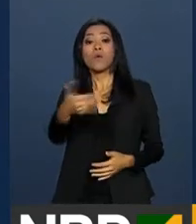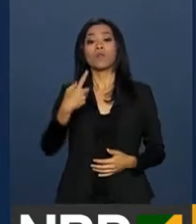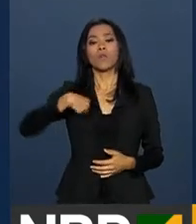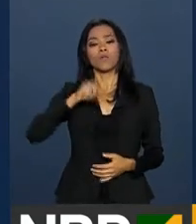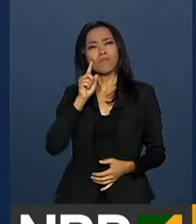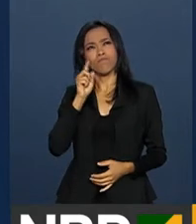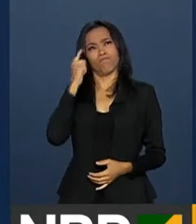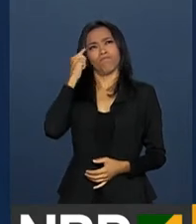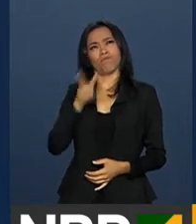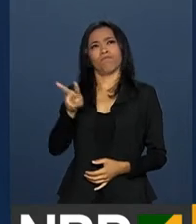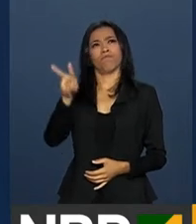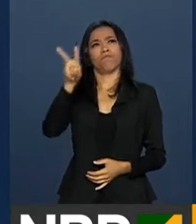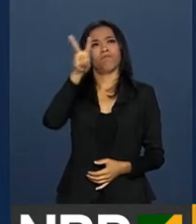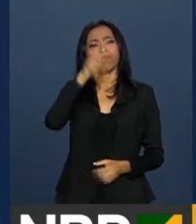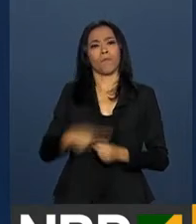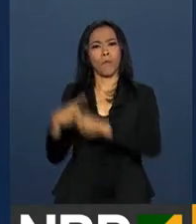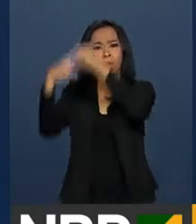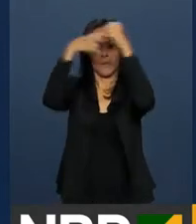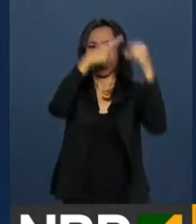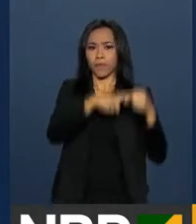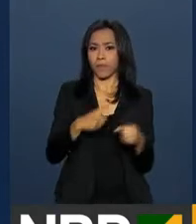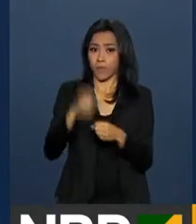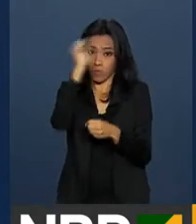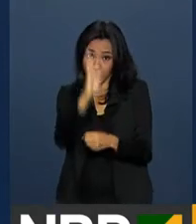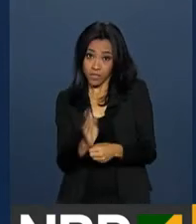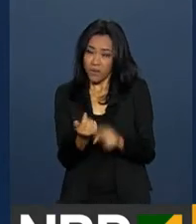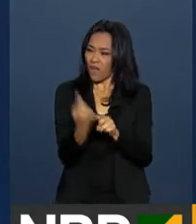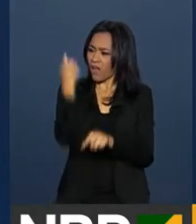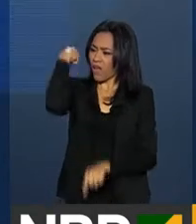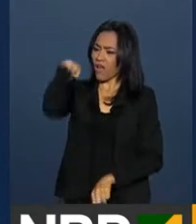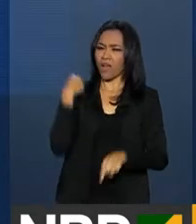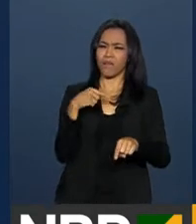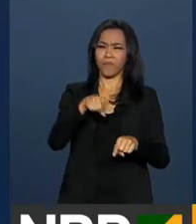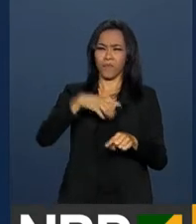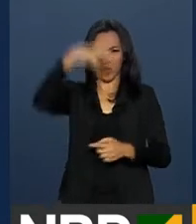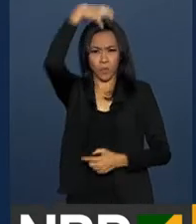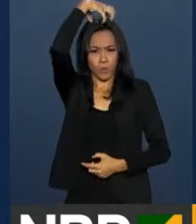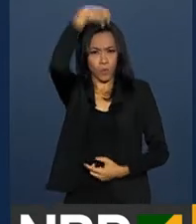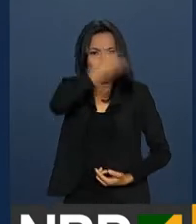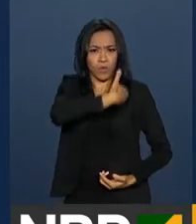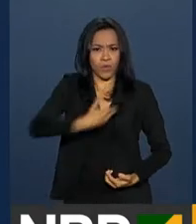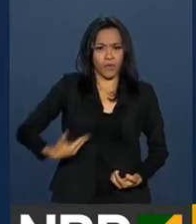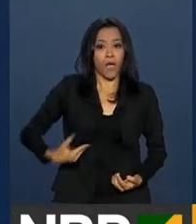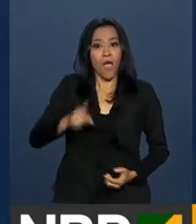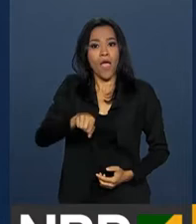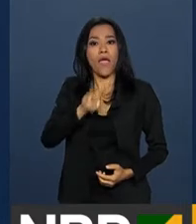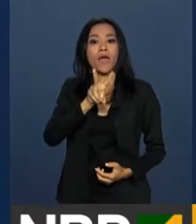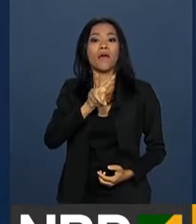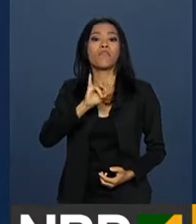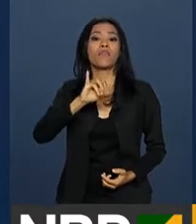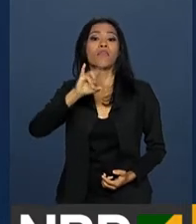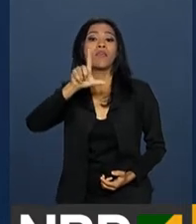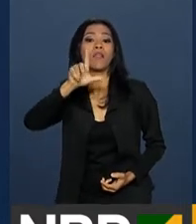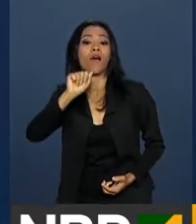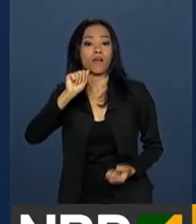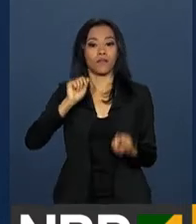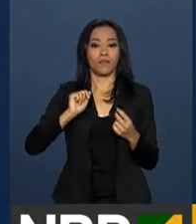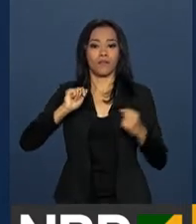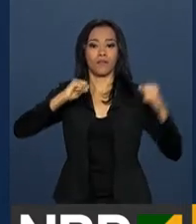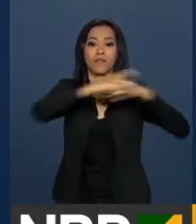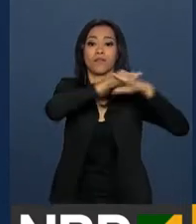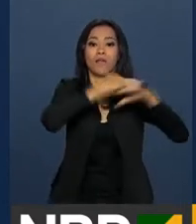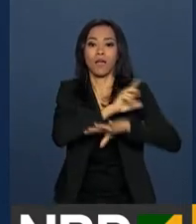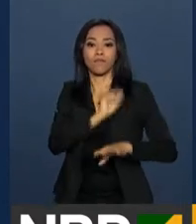município brasileiro, que na Constituição do Império ainda era chamada de vilas e cidades, vocês sabem que muito antes